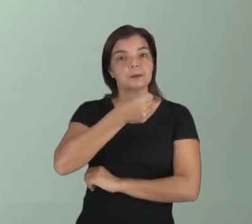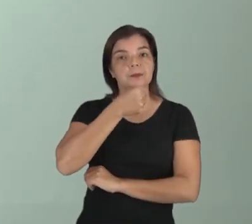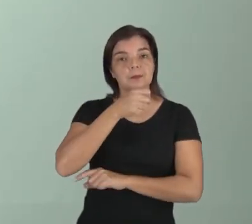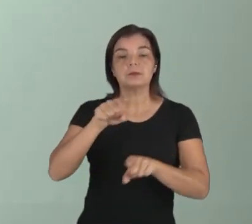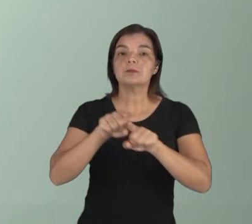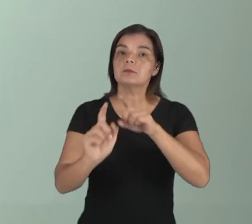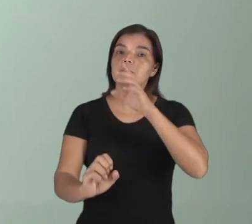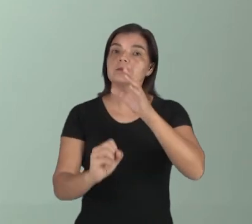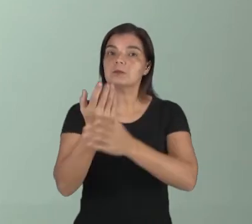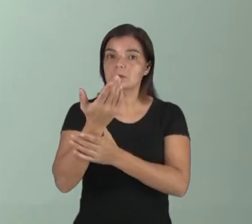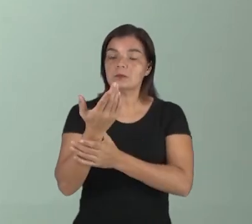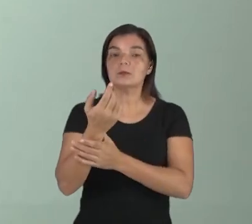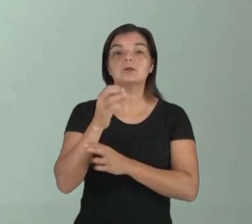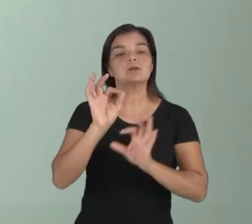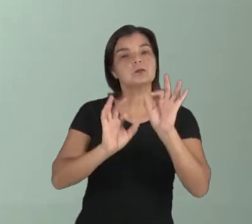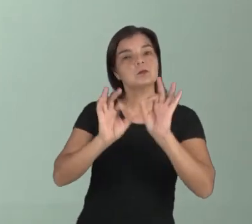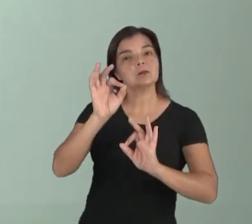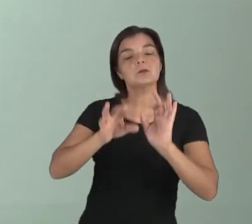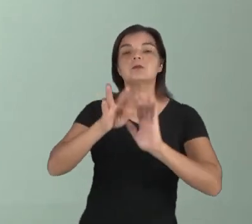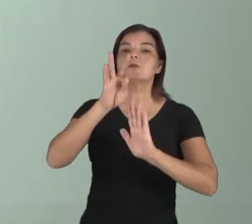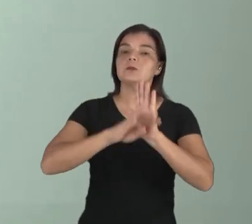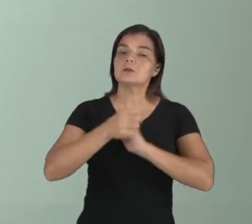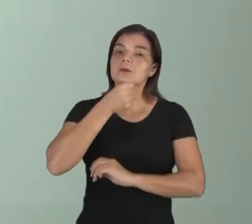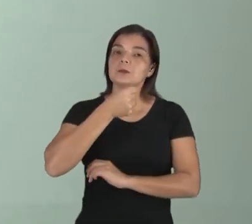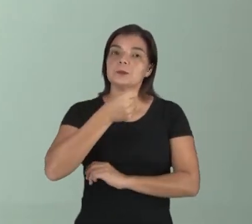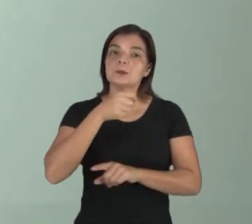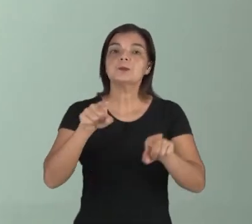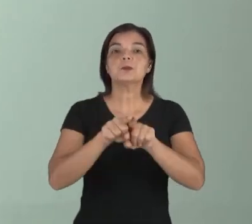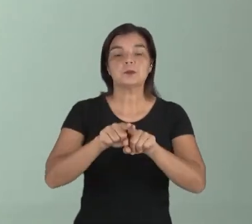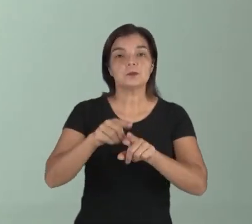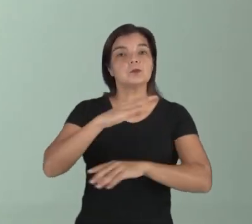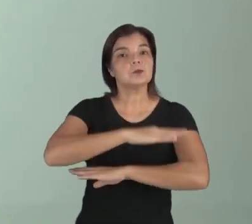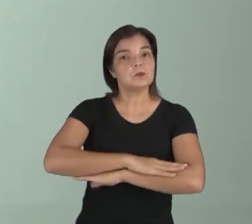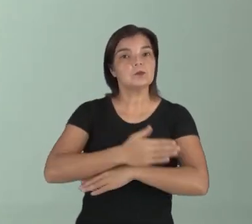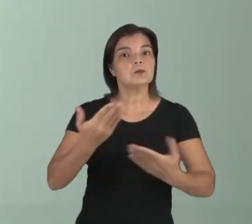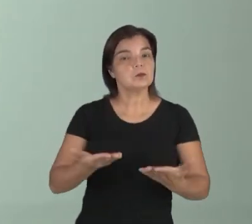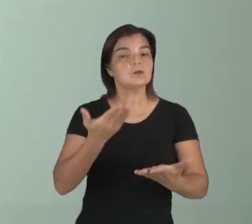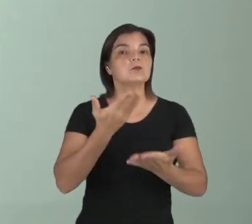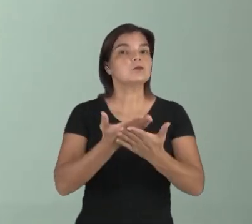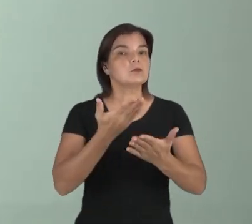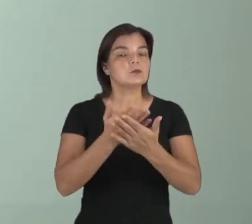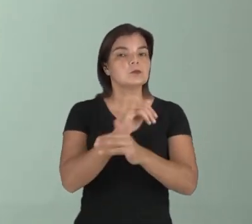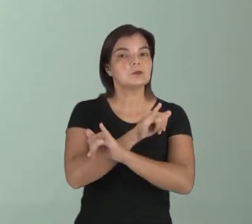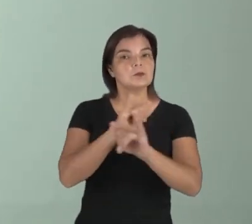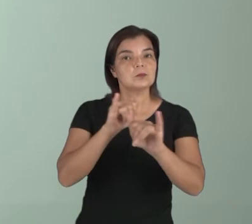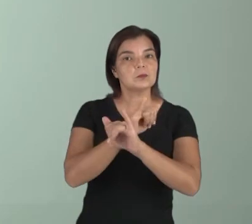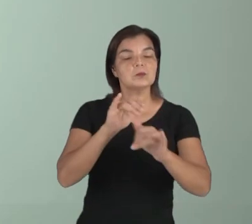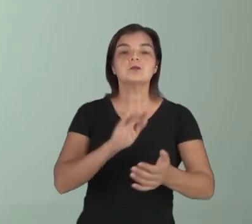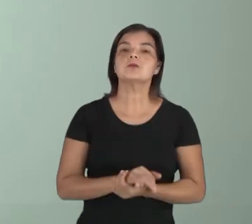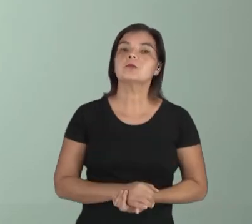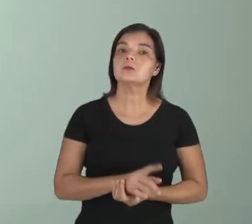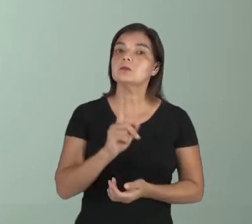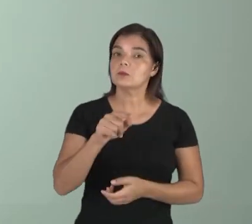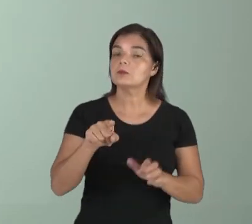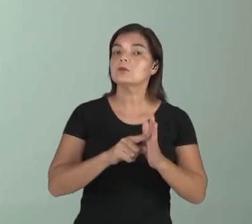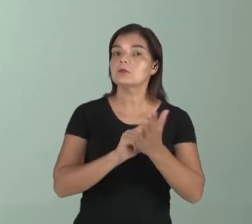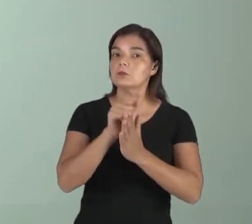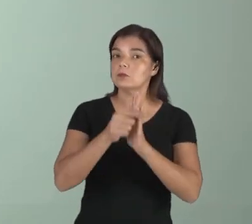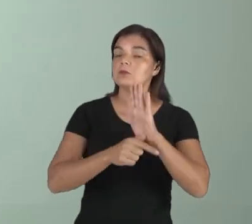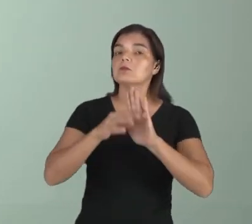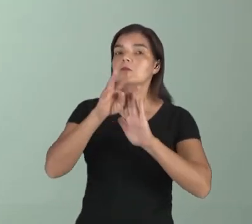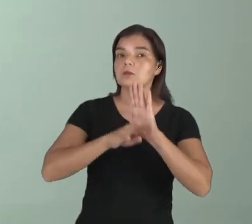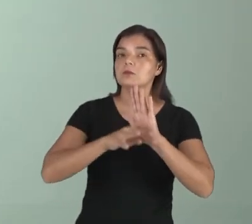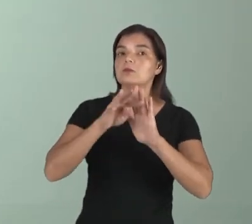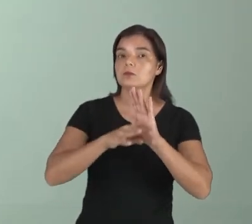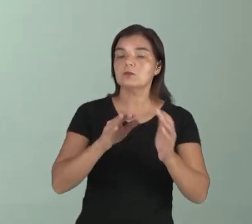jornalístico e os fatos para a construção desse texto jornalístico. Vejam que hoje trabalhamos a notícia. A notícia é um gênero